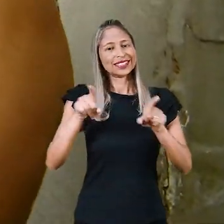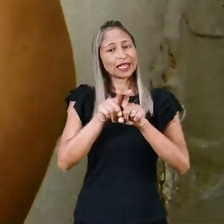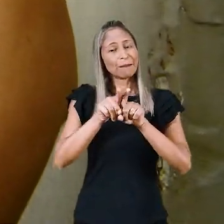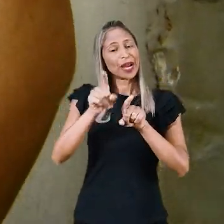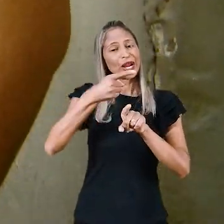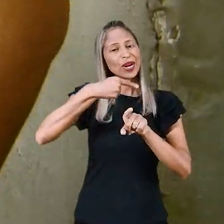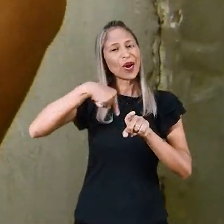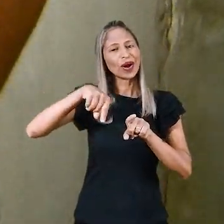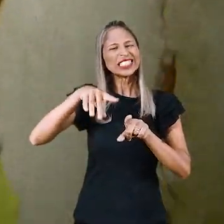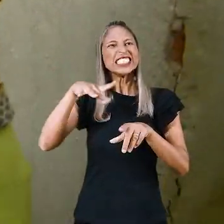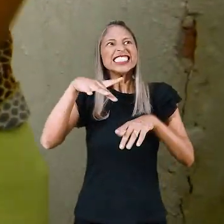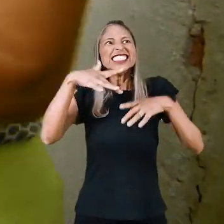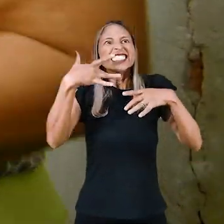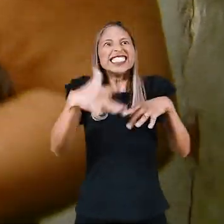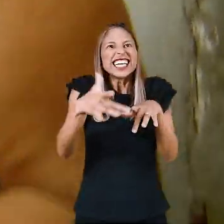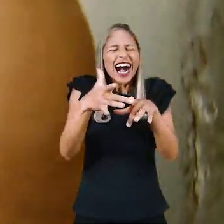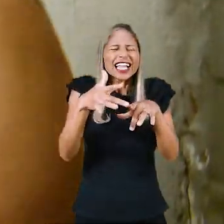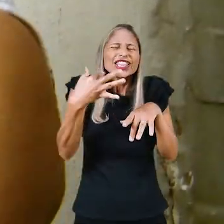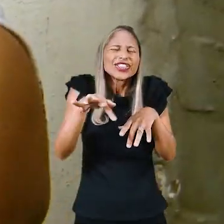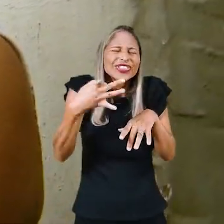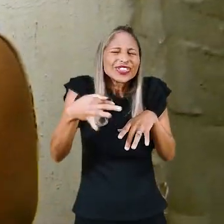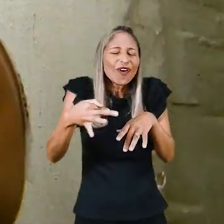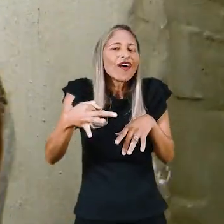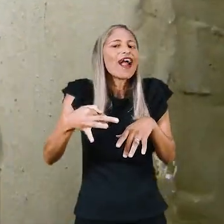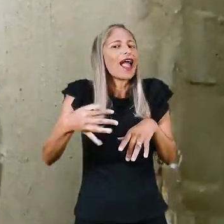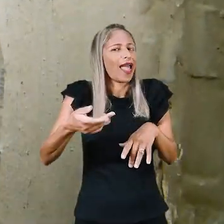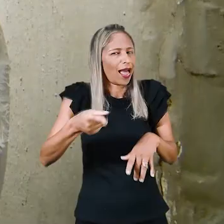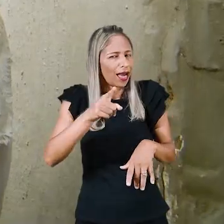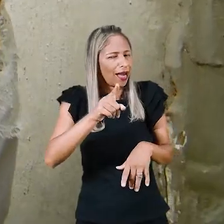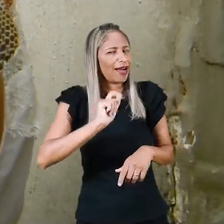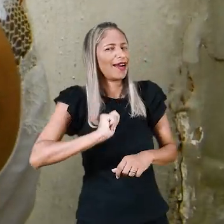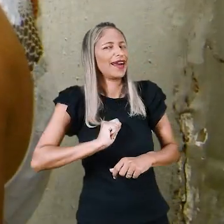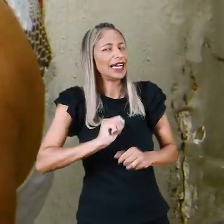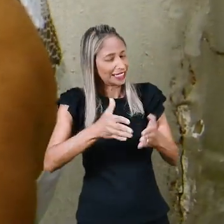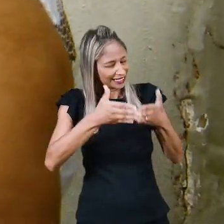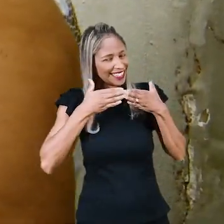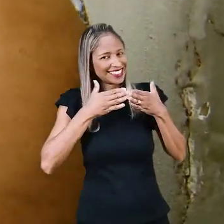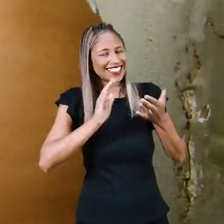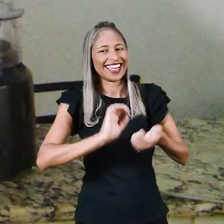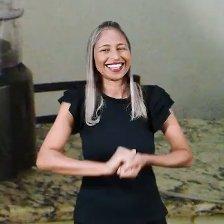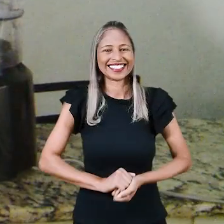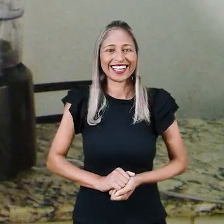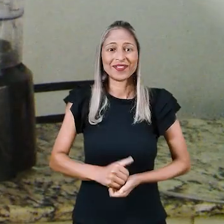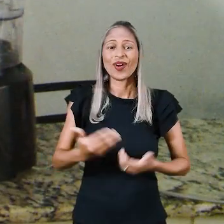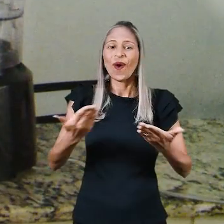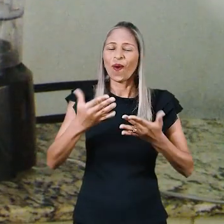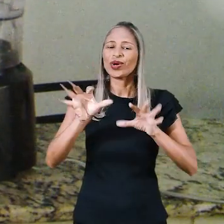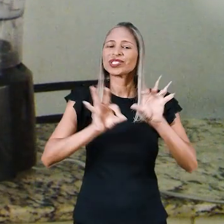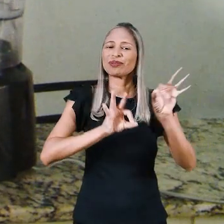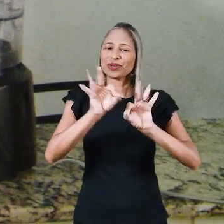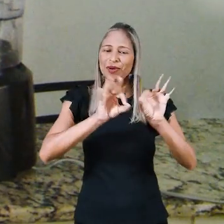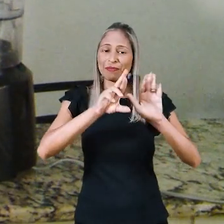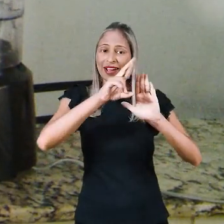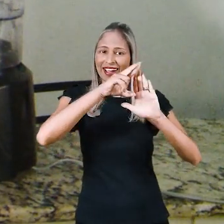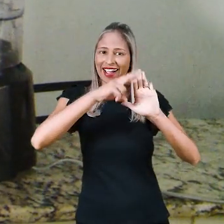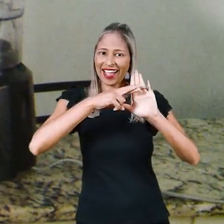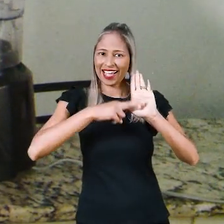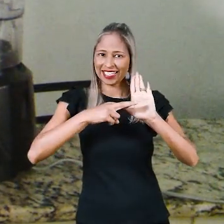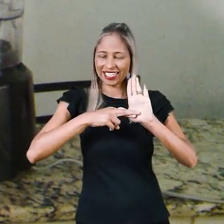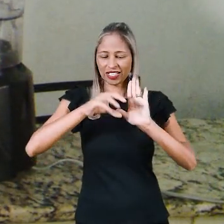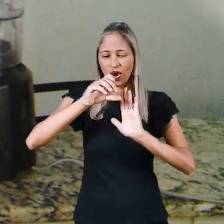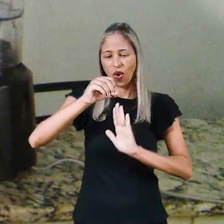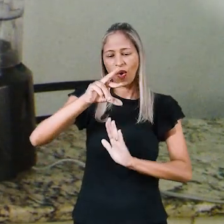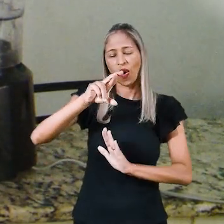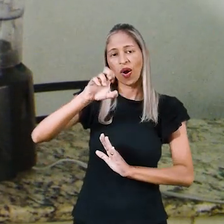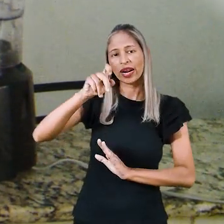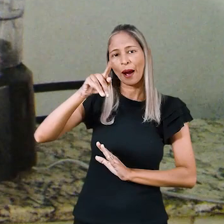e também para a nossa machucar, porque ela é danada. Dá licença. Então hoje nós vamos preparar uma receita à